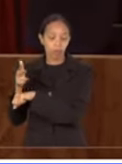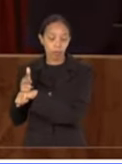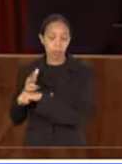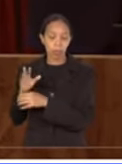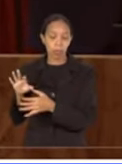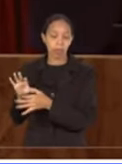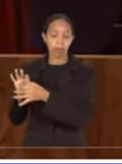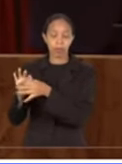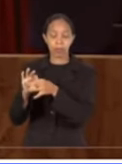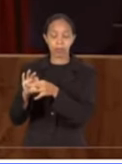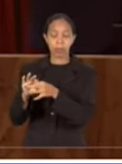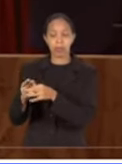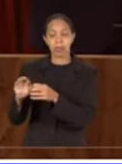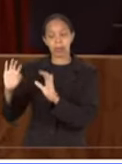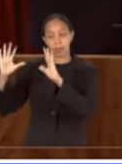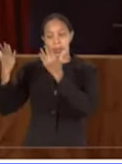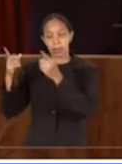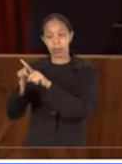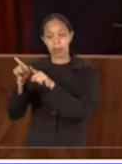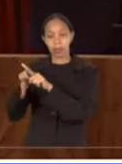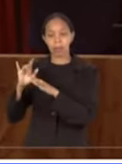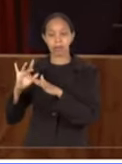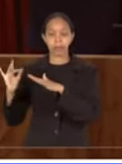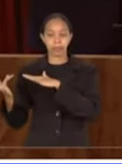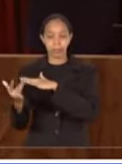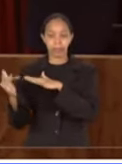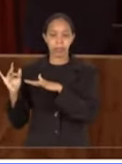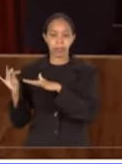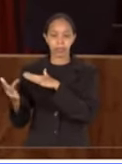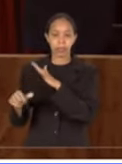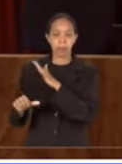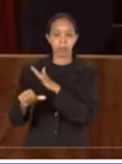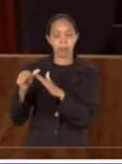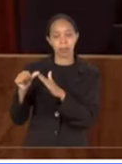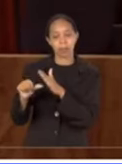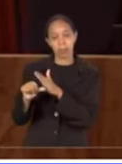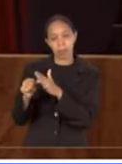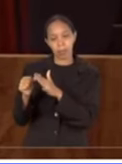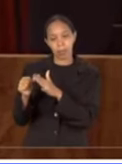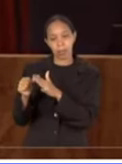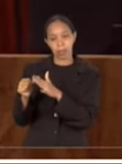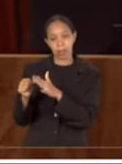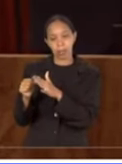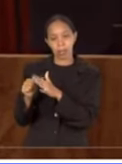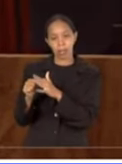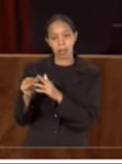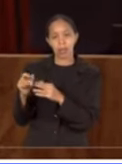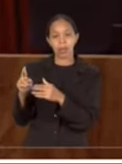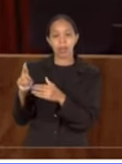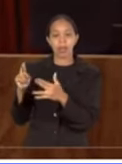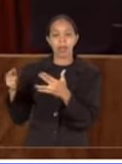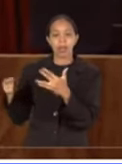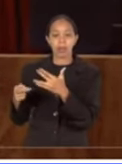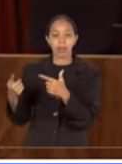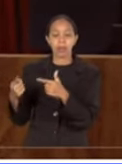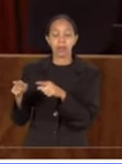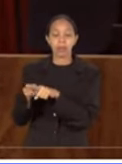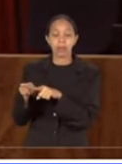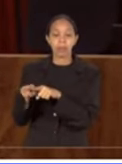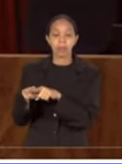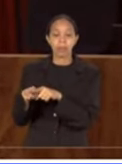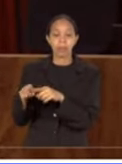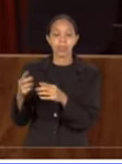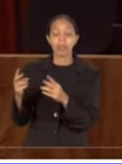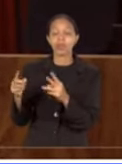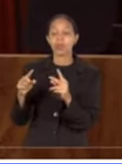veiculação dos eventos como nas redes sociais do primeiro recorrido. Sustenta que no